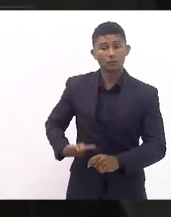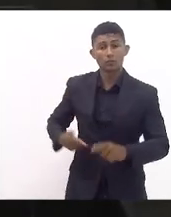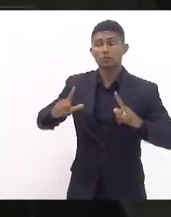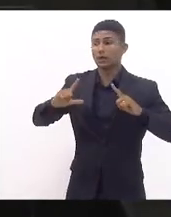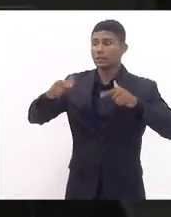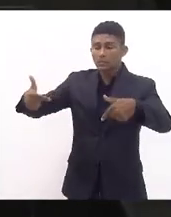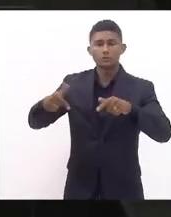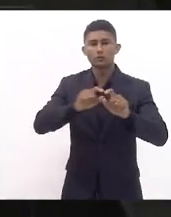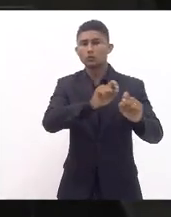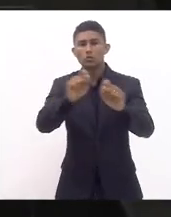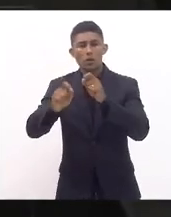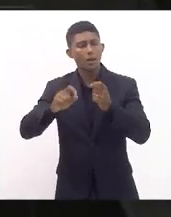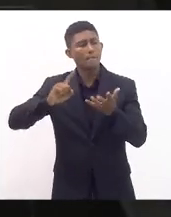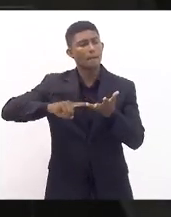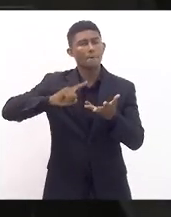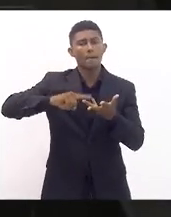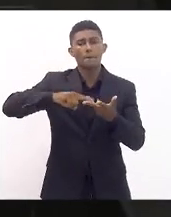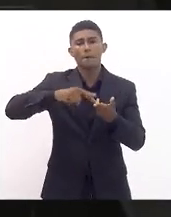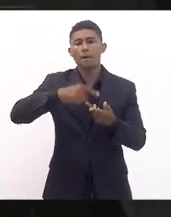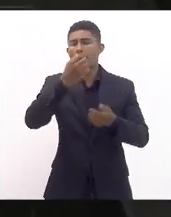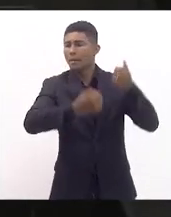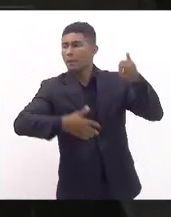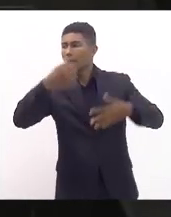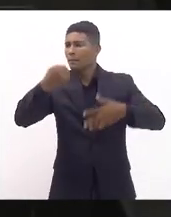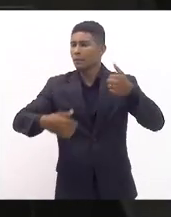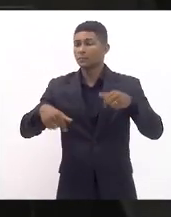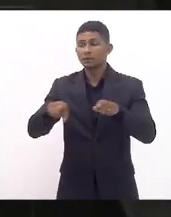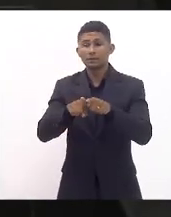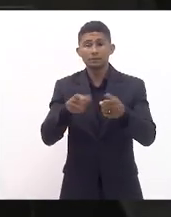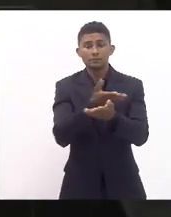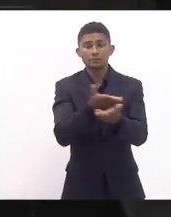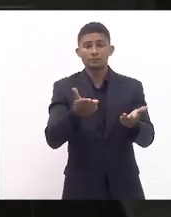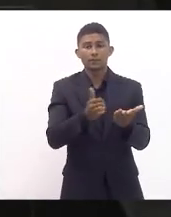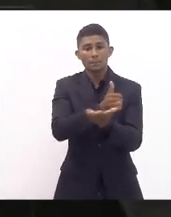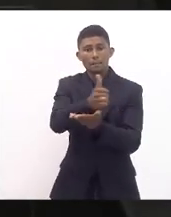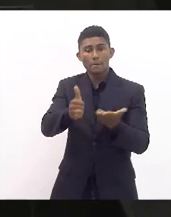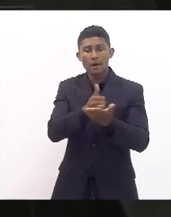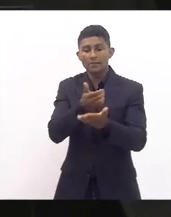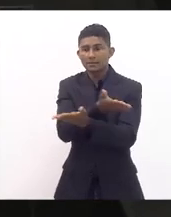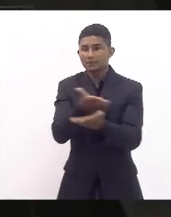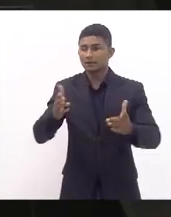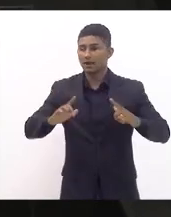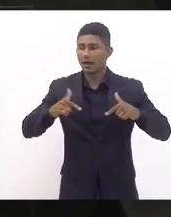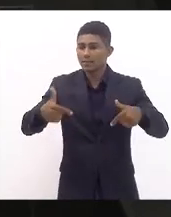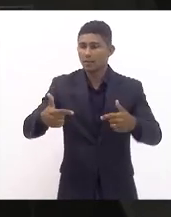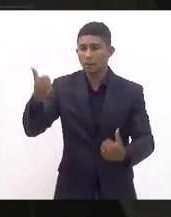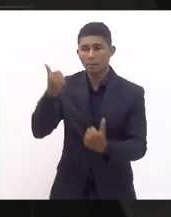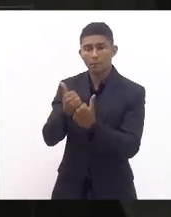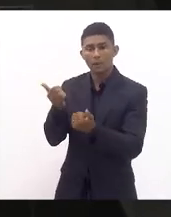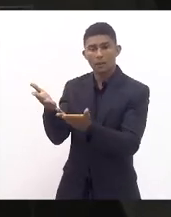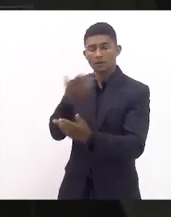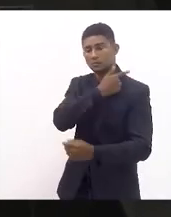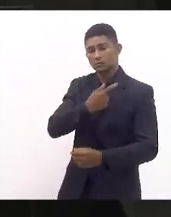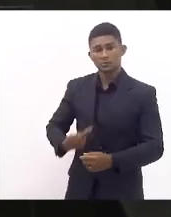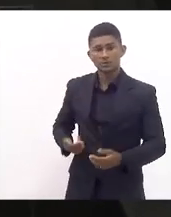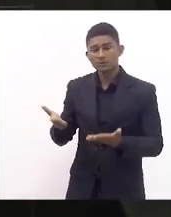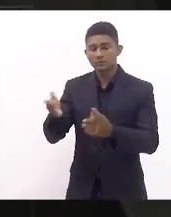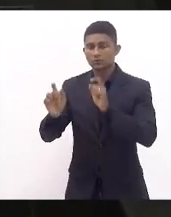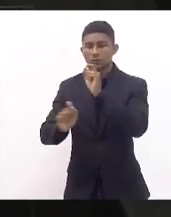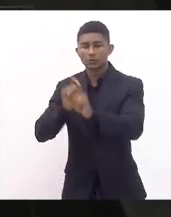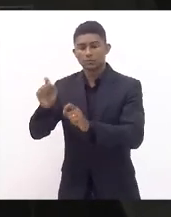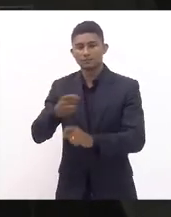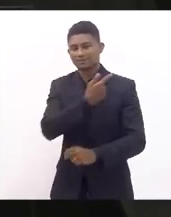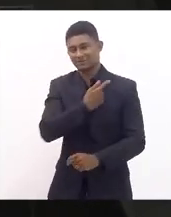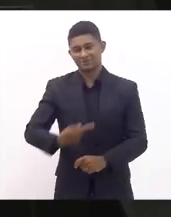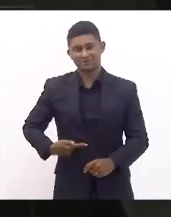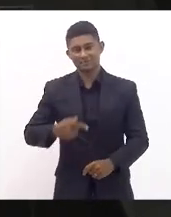importante o apoio daquela base que ali estava, de apoiar as ações, não é? Do governador Cláudio Castro,